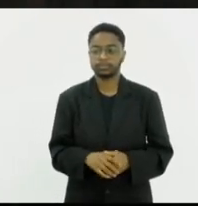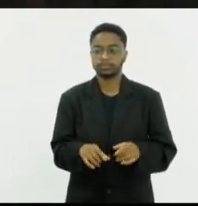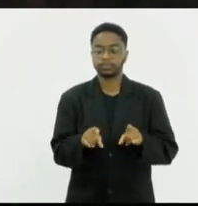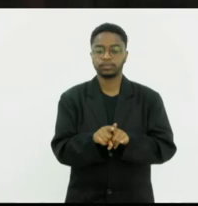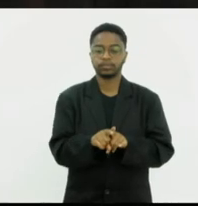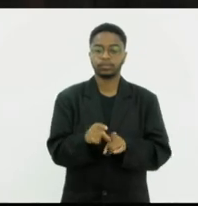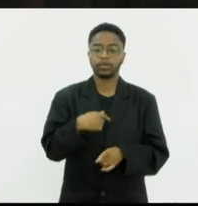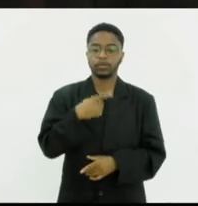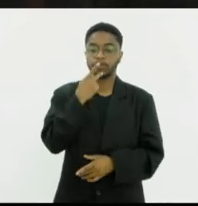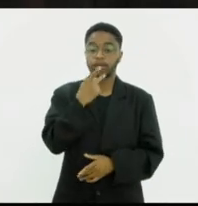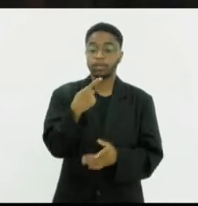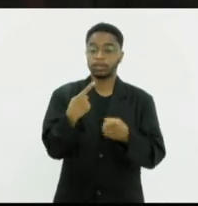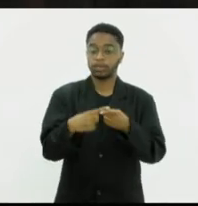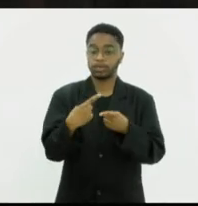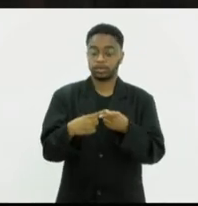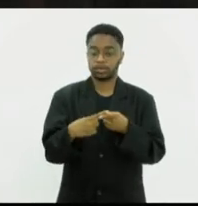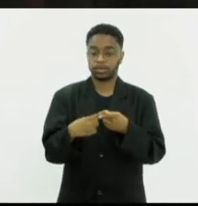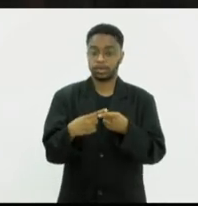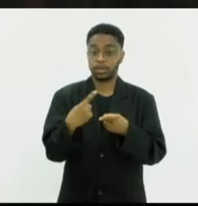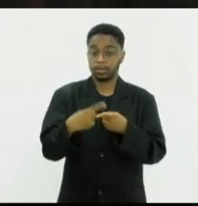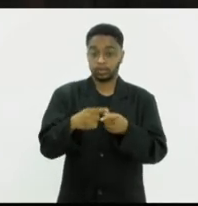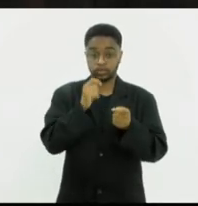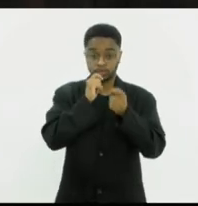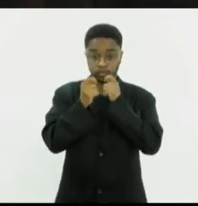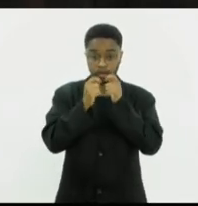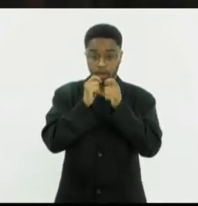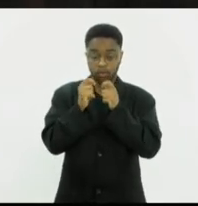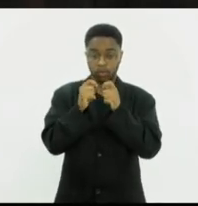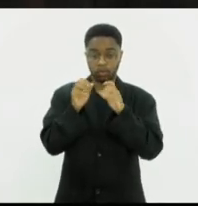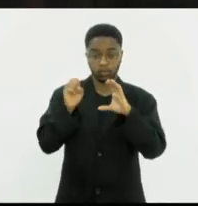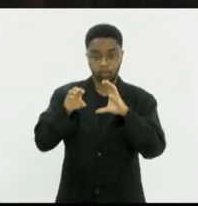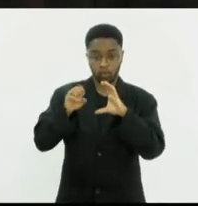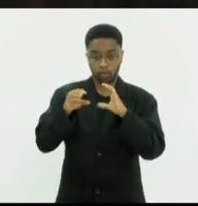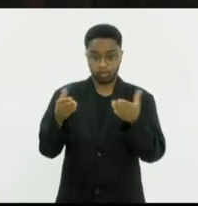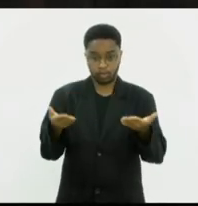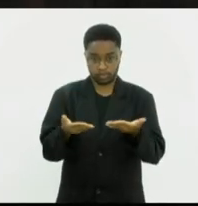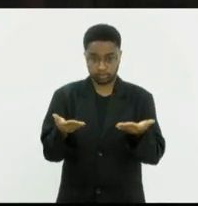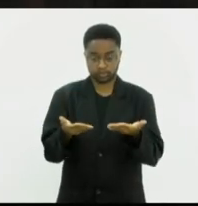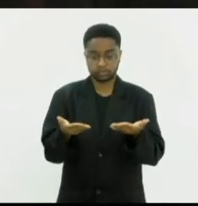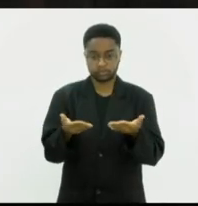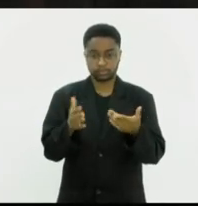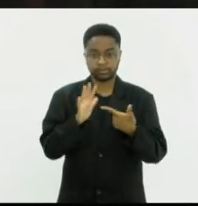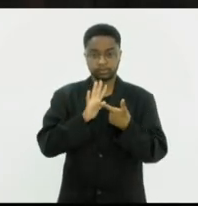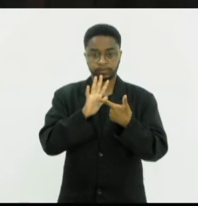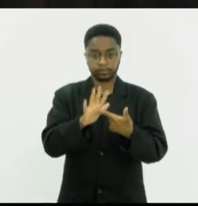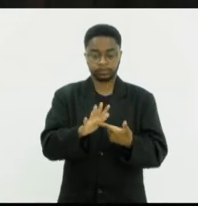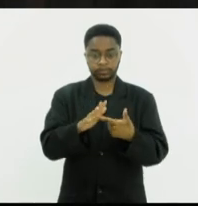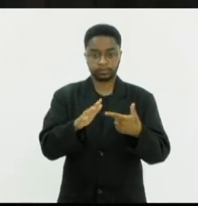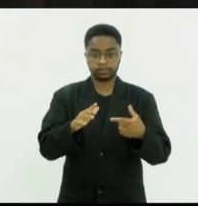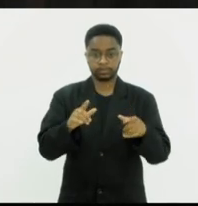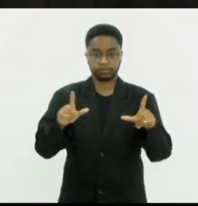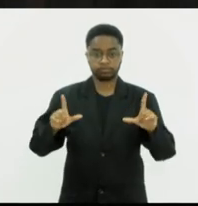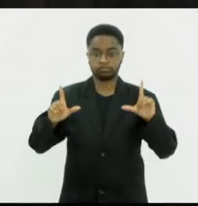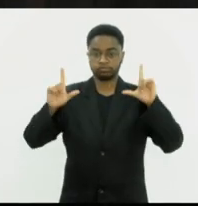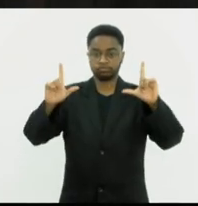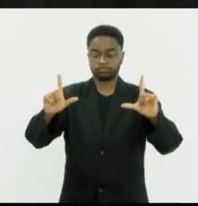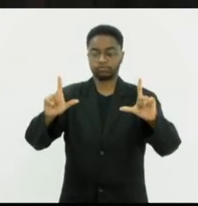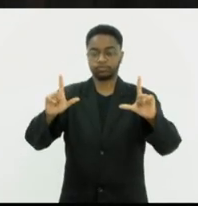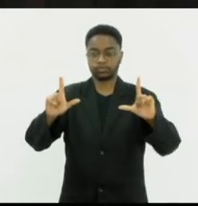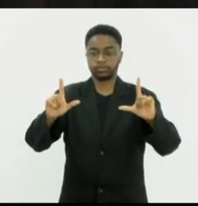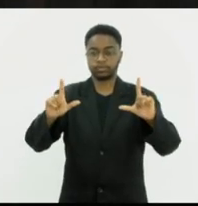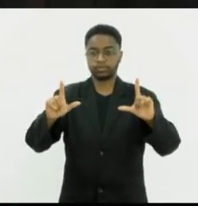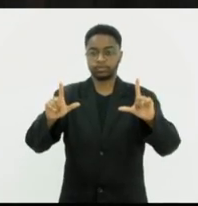quê? Porque o jornal O Globo de hoje estampou na primeira página e fez